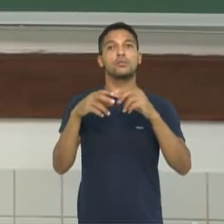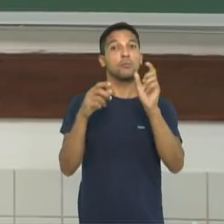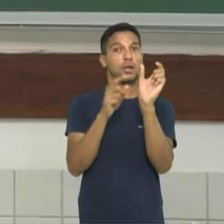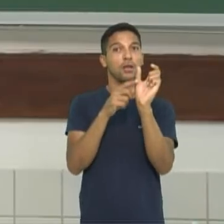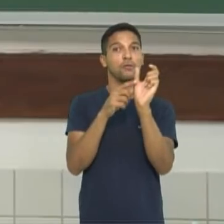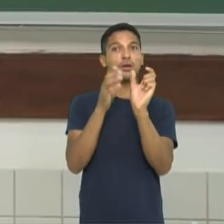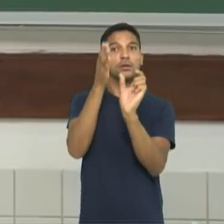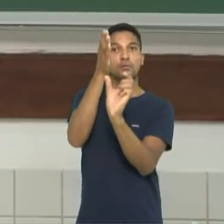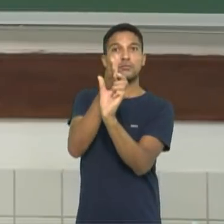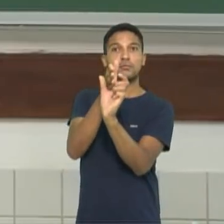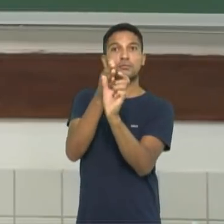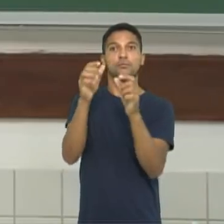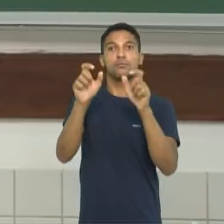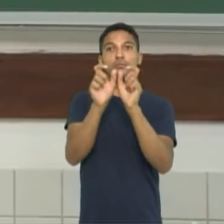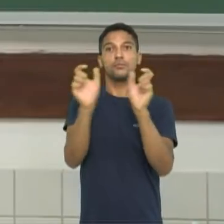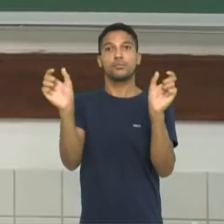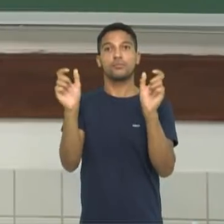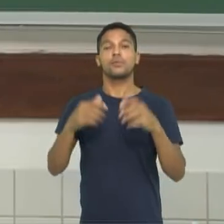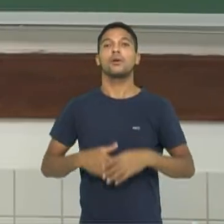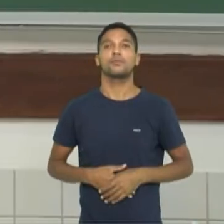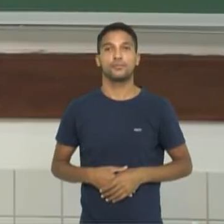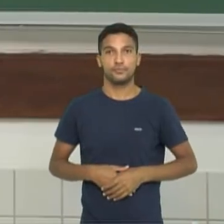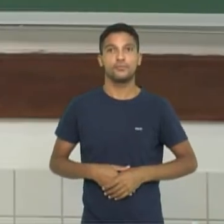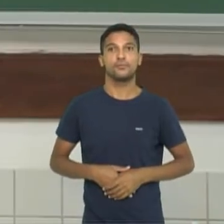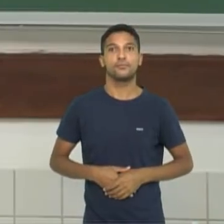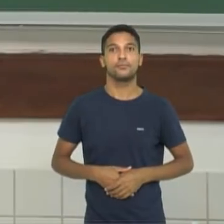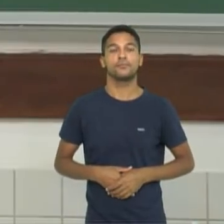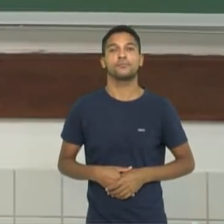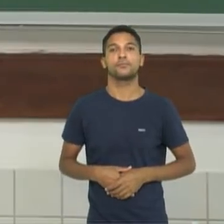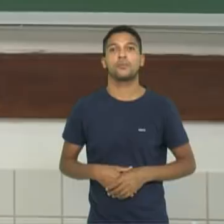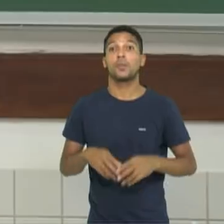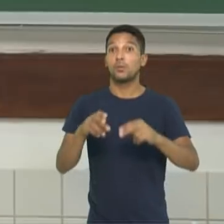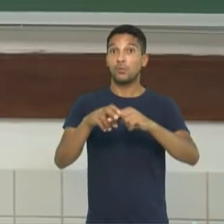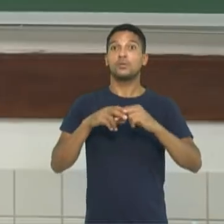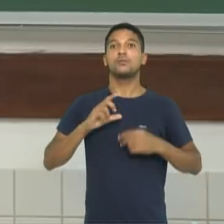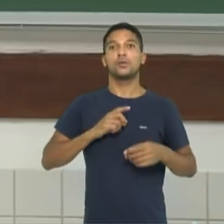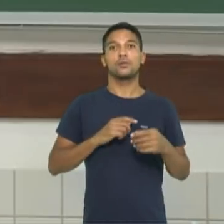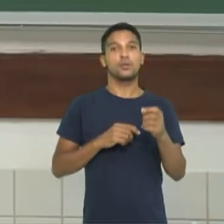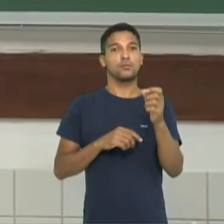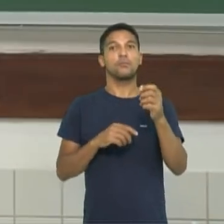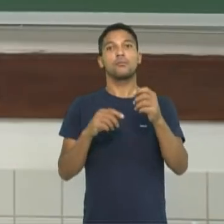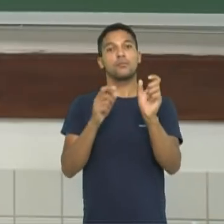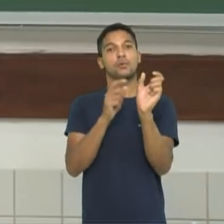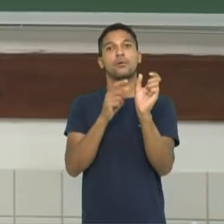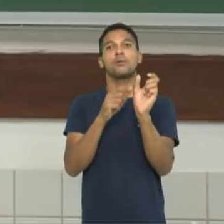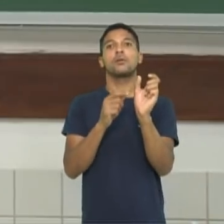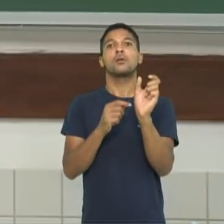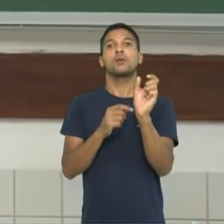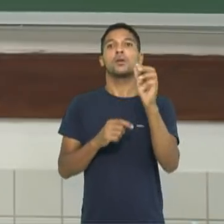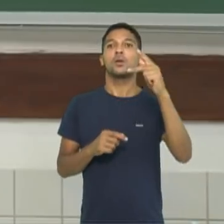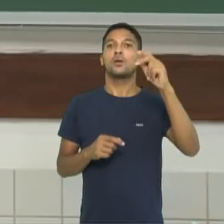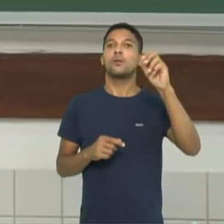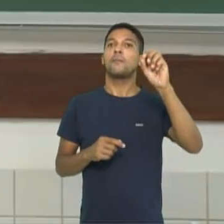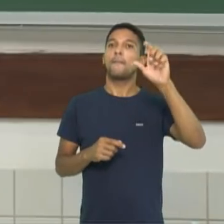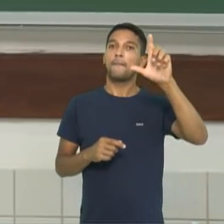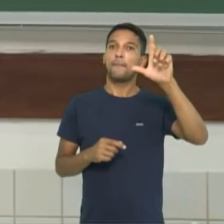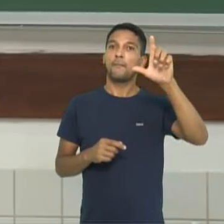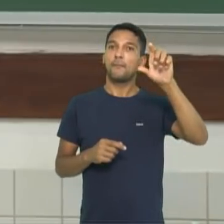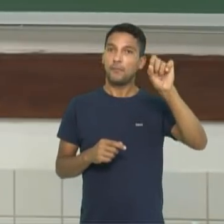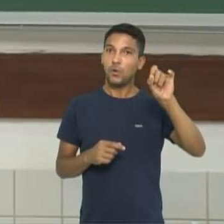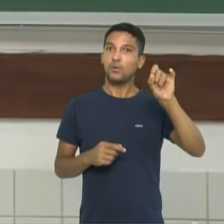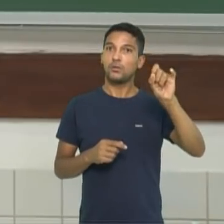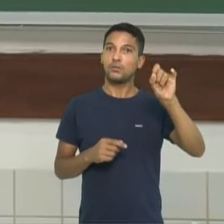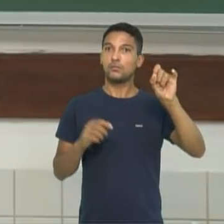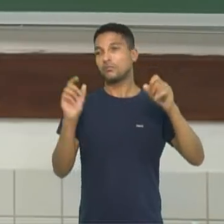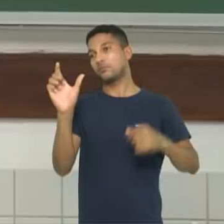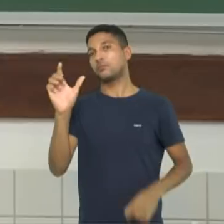substantivo composto por justaposição, né? Porque a gente pega ali poli mais fone e transforma ali em polifonia, né? A